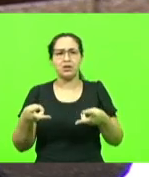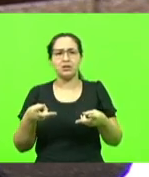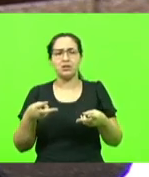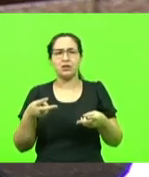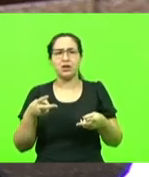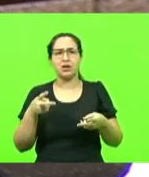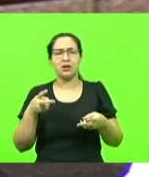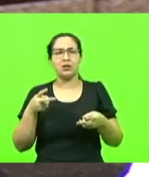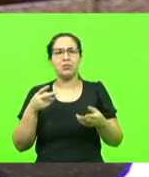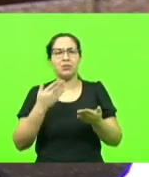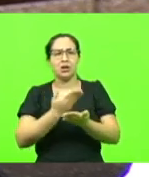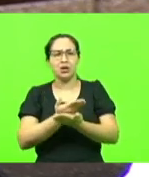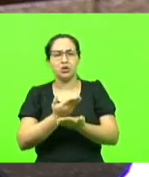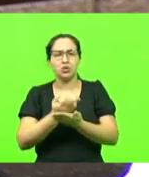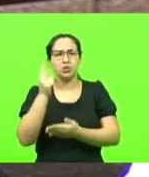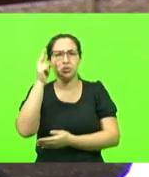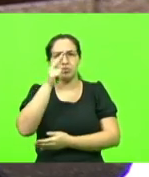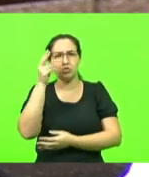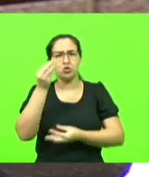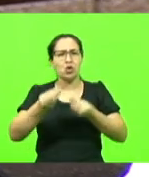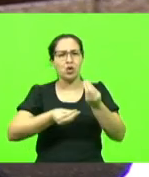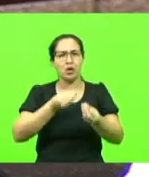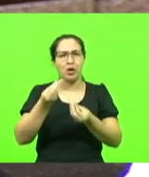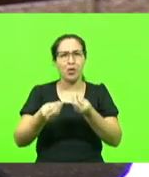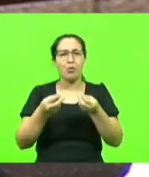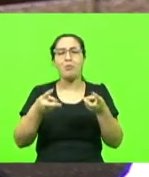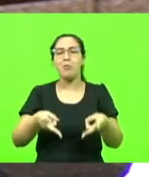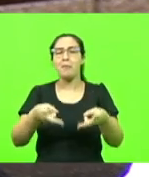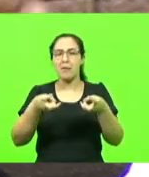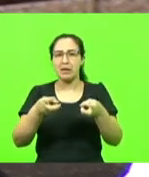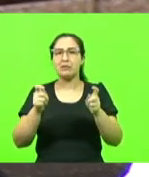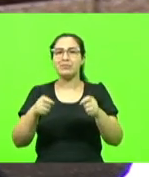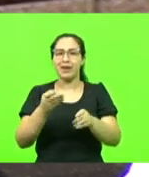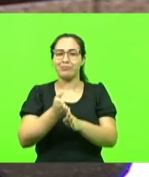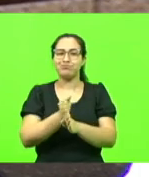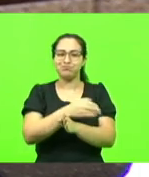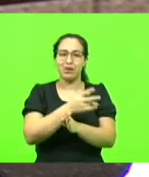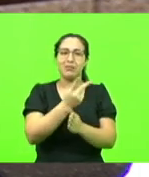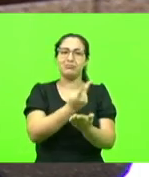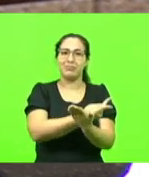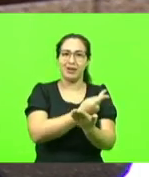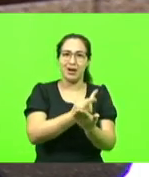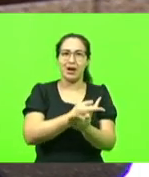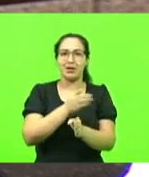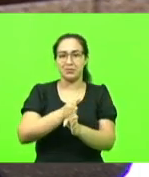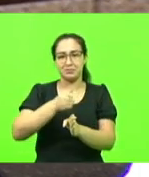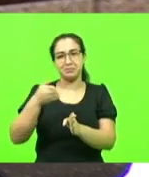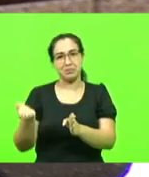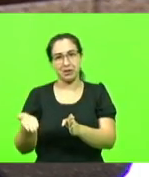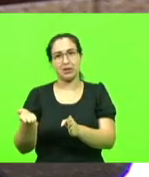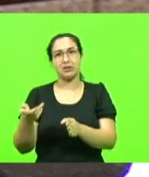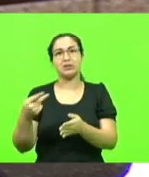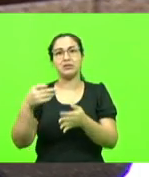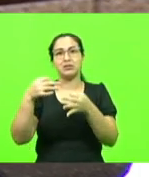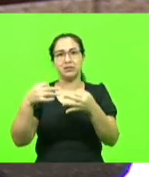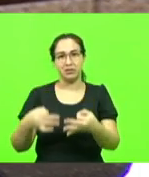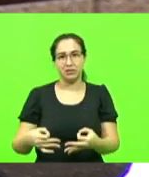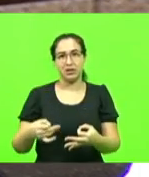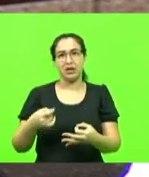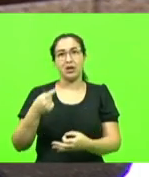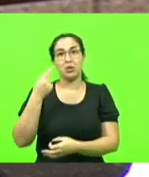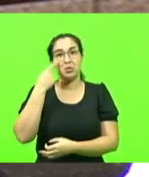revisando a história desses tristes meses e ano que nós estamos passando vítimas de uma corona